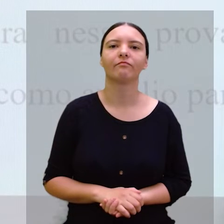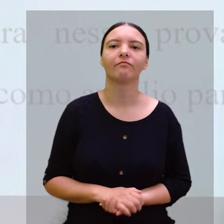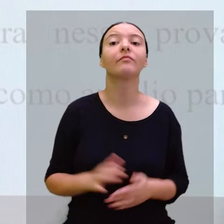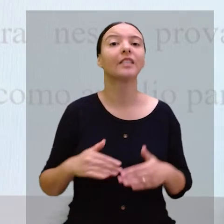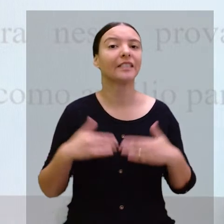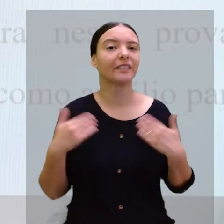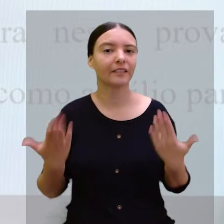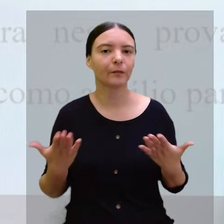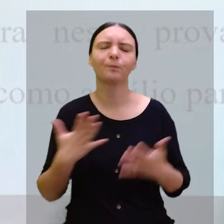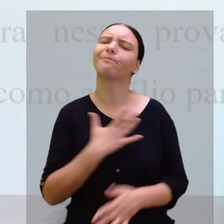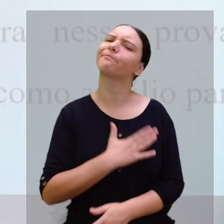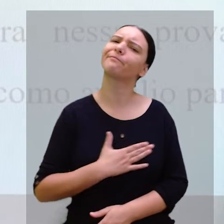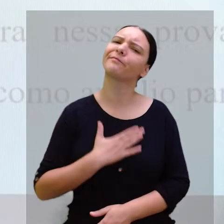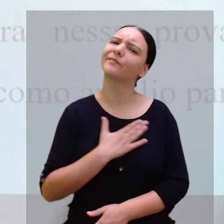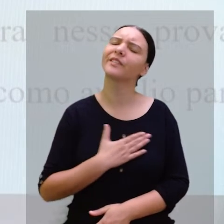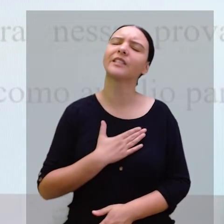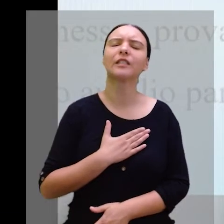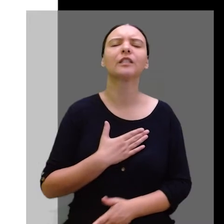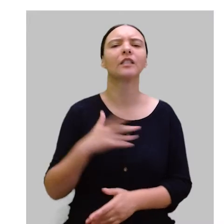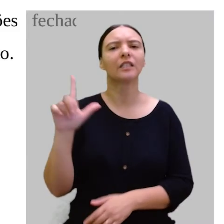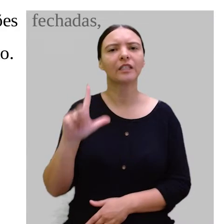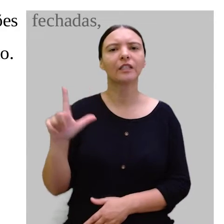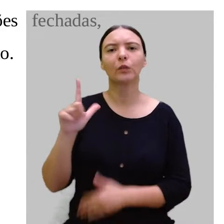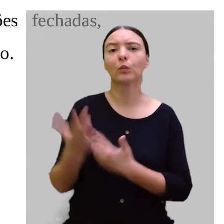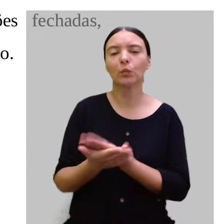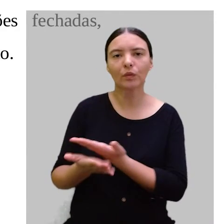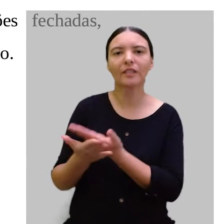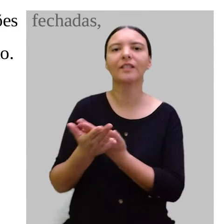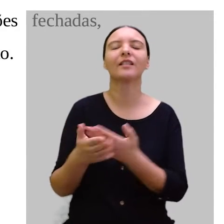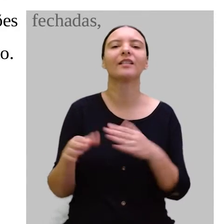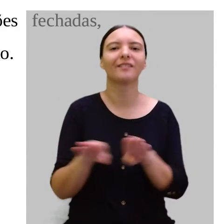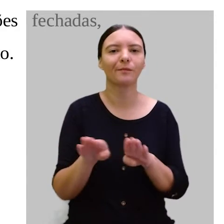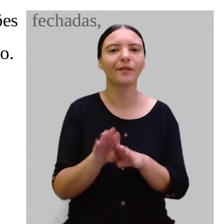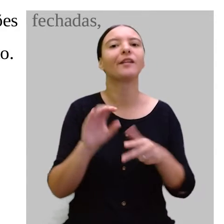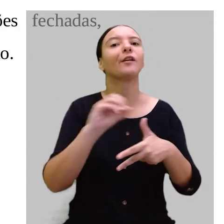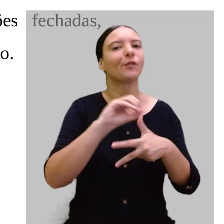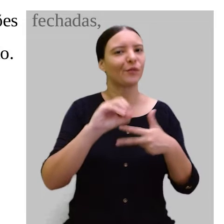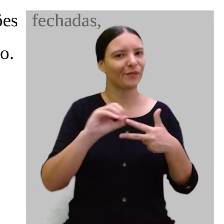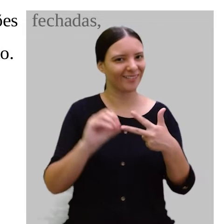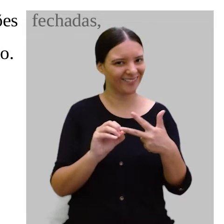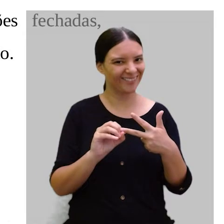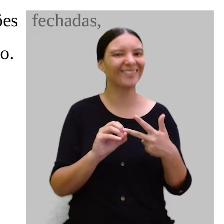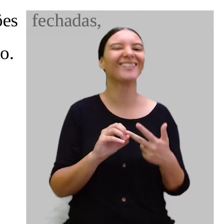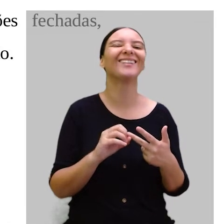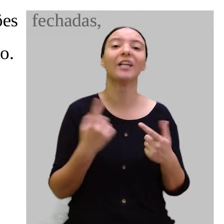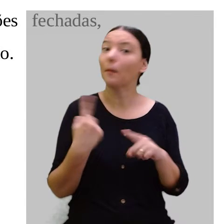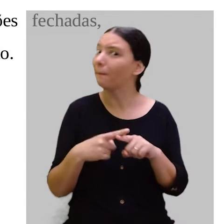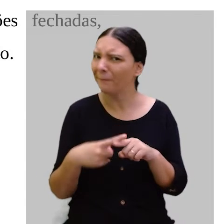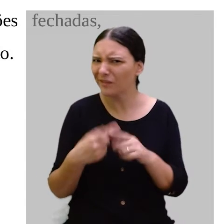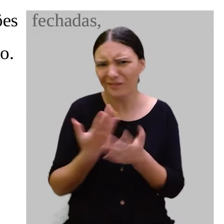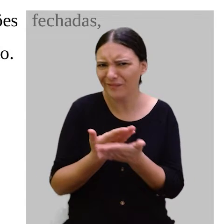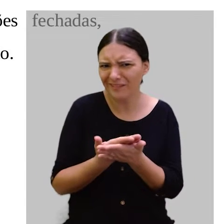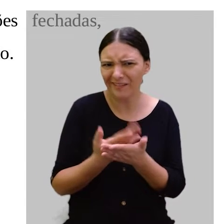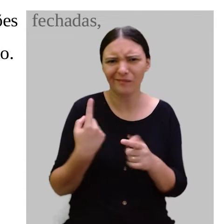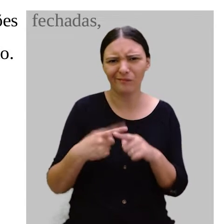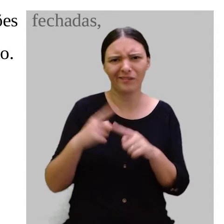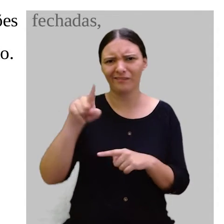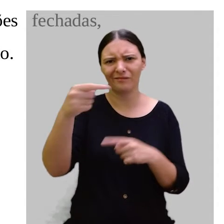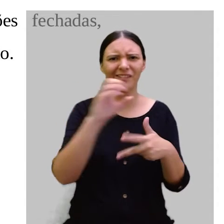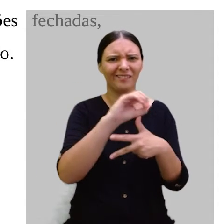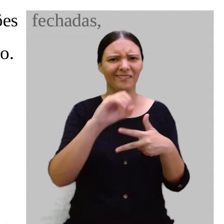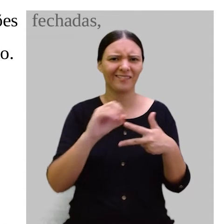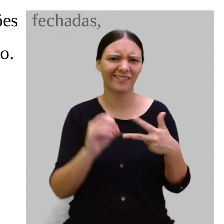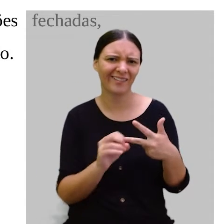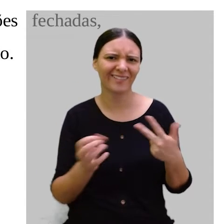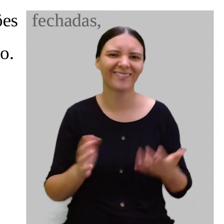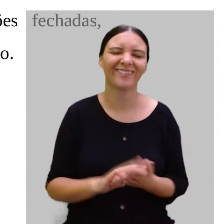Então, além do prazer de estudar literatura, vale lembrar que literatura cai no Enem, tá? Então aquela coisa, por que eu tenho que estudar literatura? Porque vai cair no Enem. Você